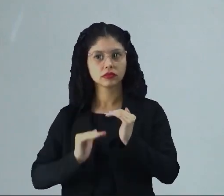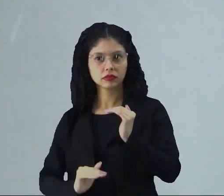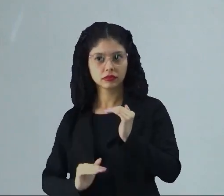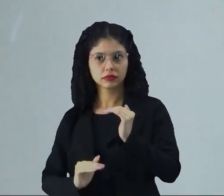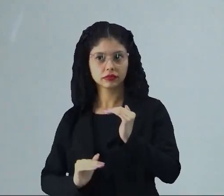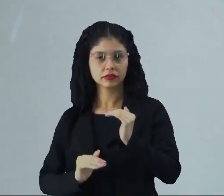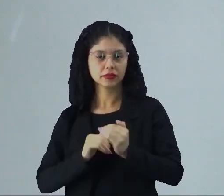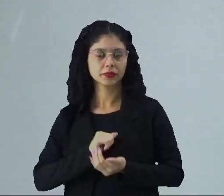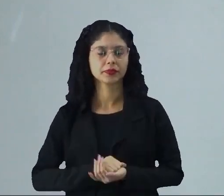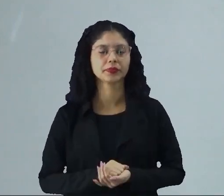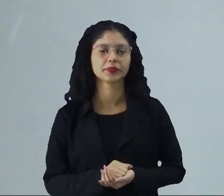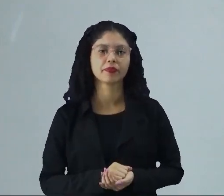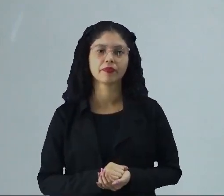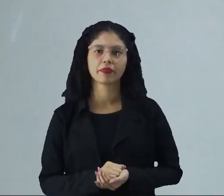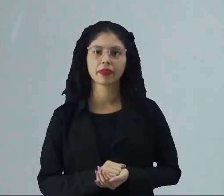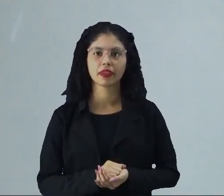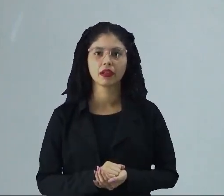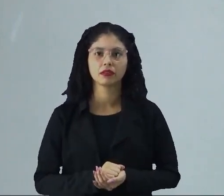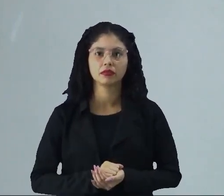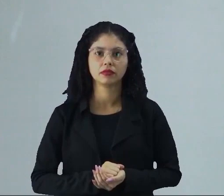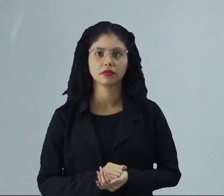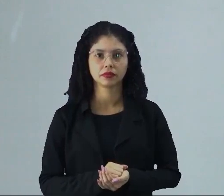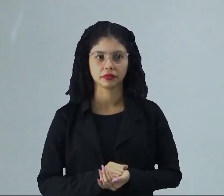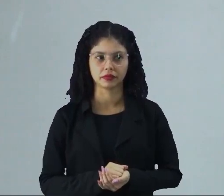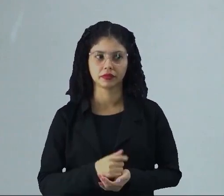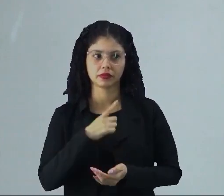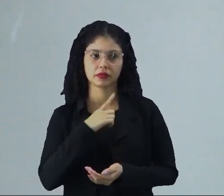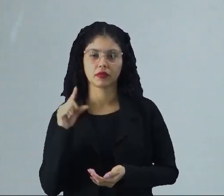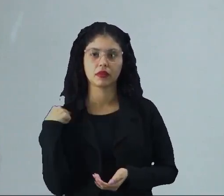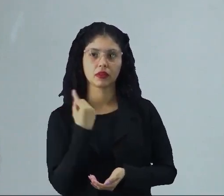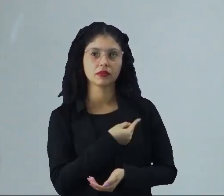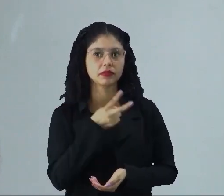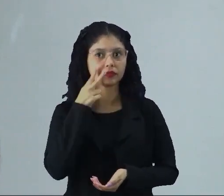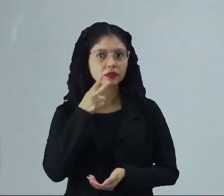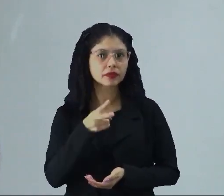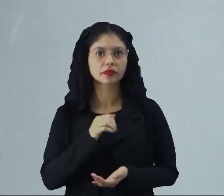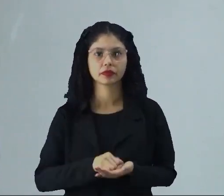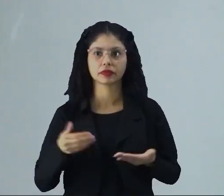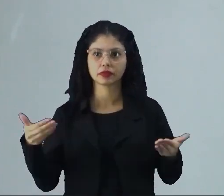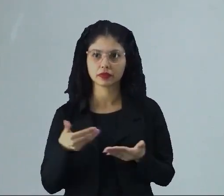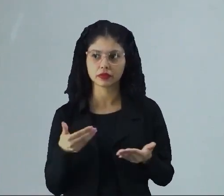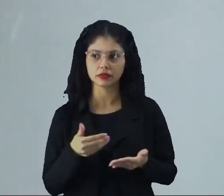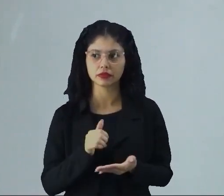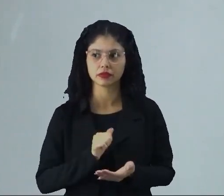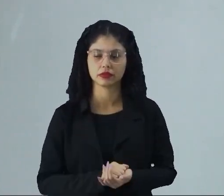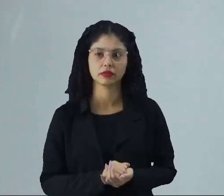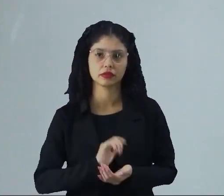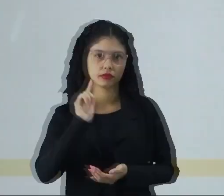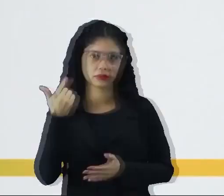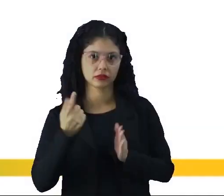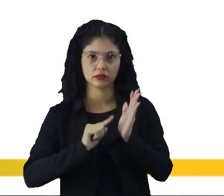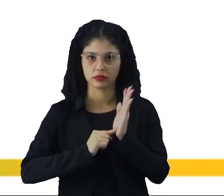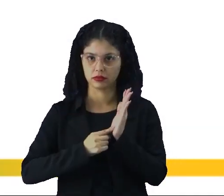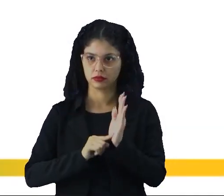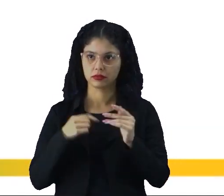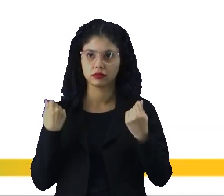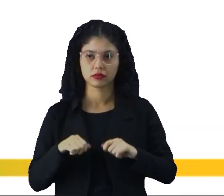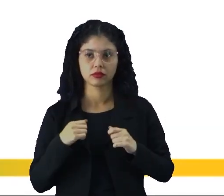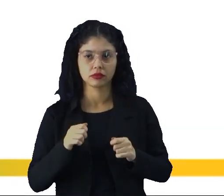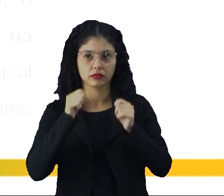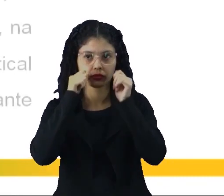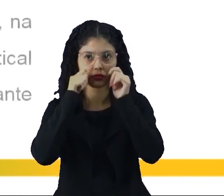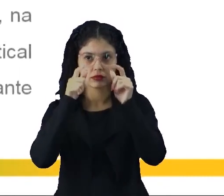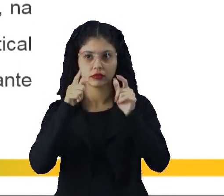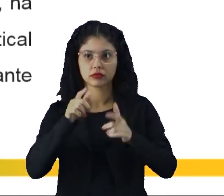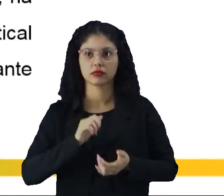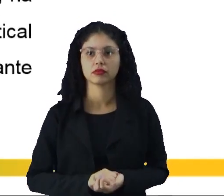de descida dos corpos. Então é isso que nós vamos ver a partir de agora. Um outro ponto que a gente precisa dar